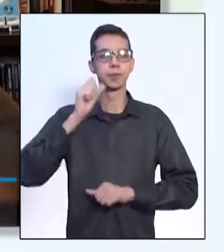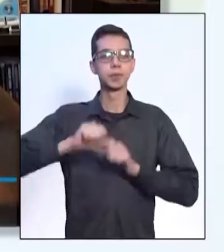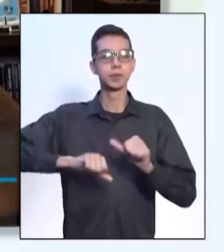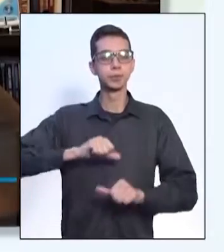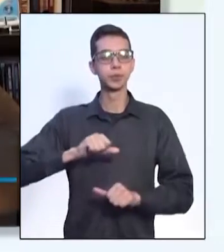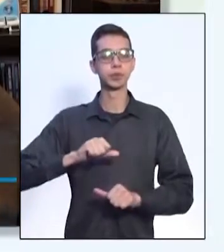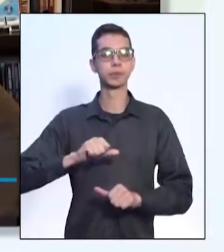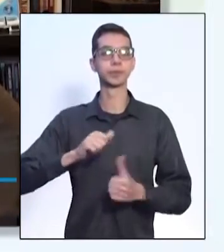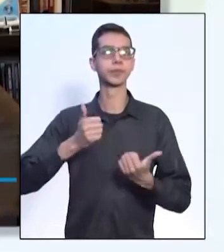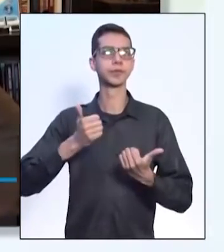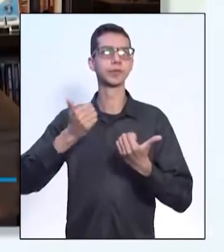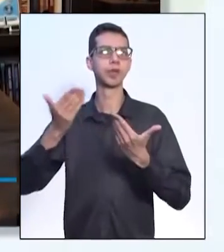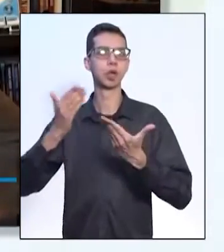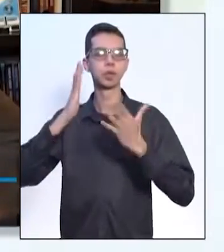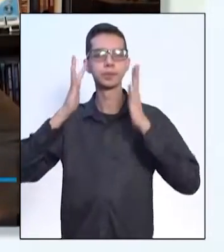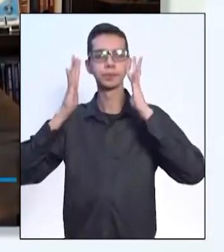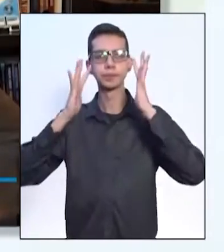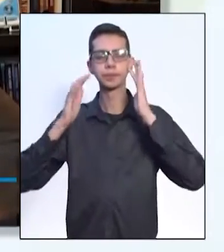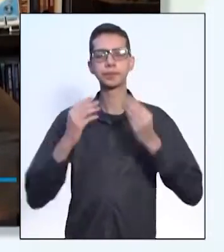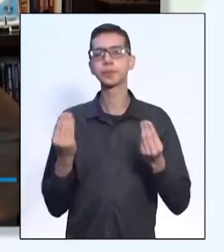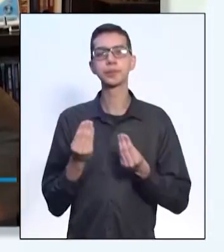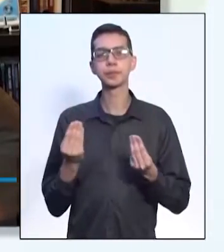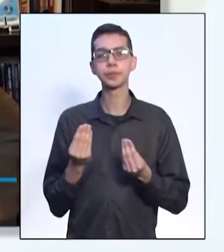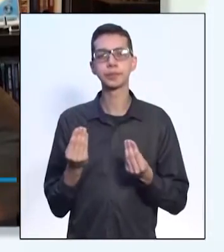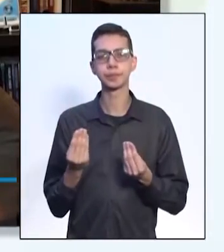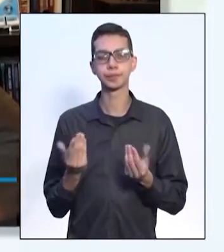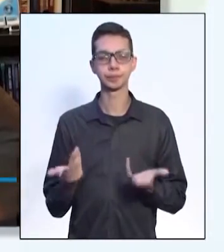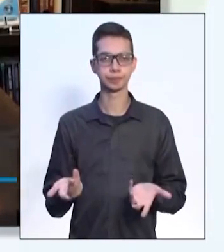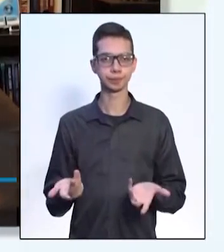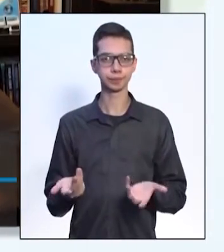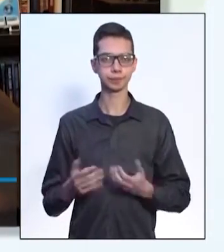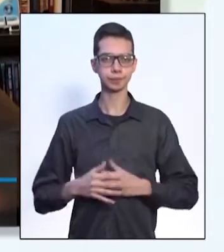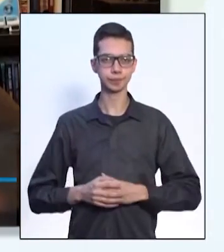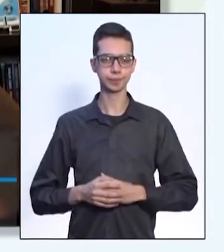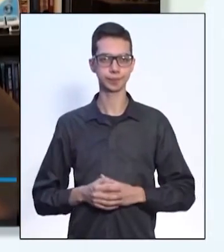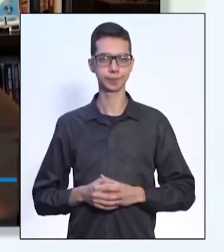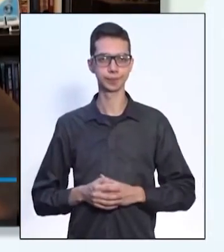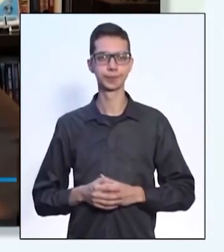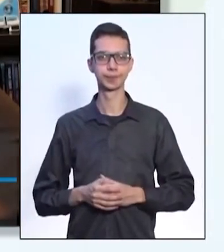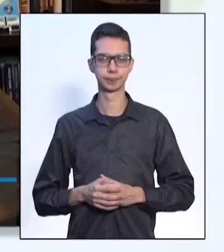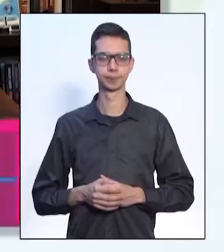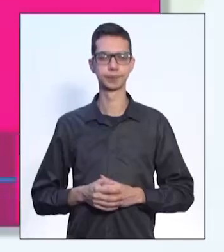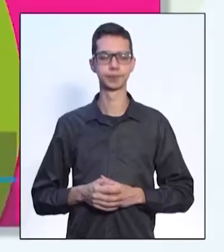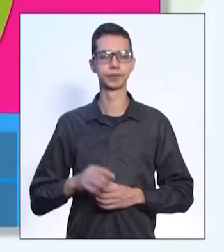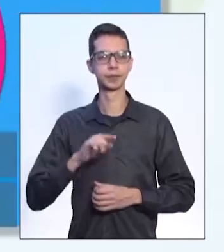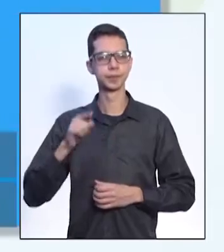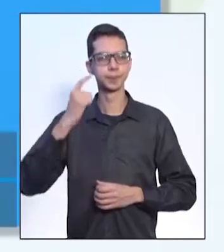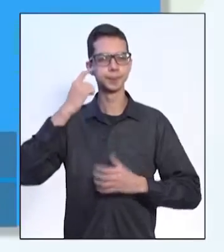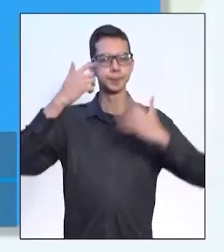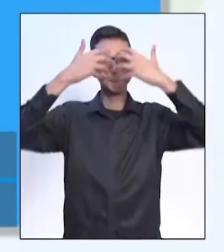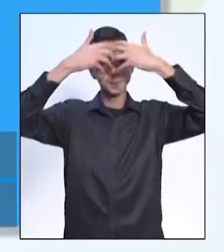vemos lá fora, como será que seria a vista da nossa janela? Vamos pensar nisso um pouquinho?